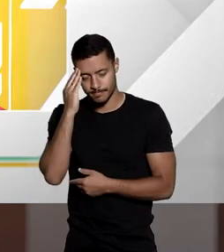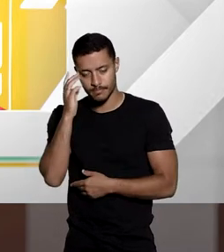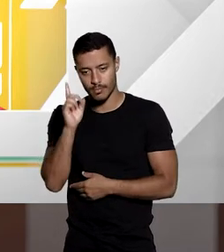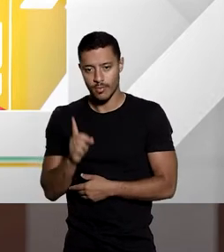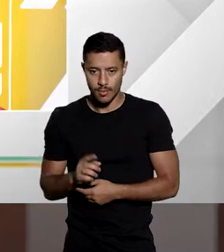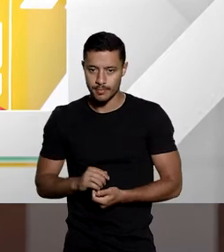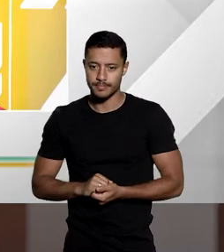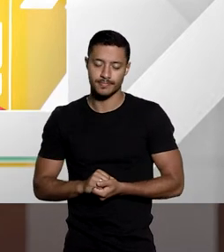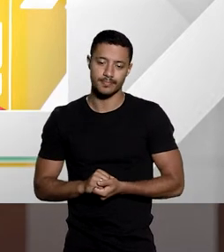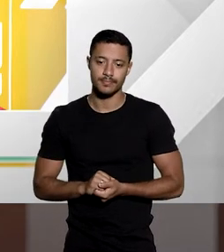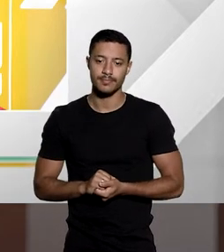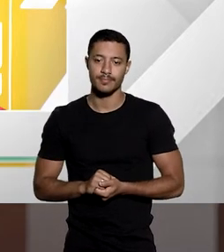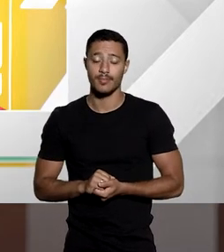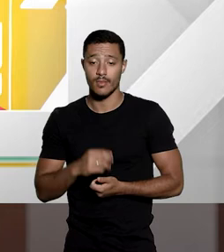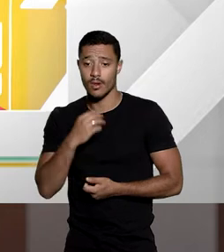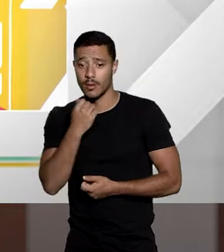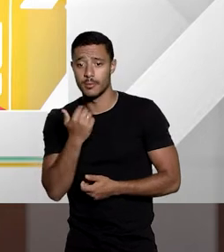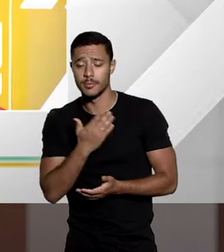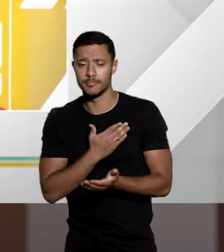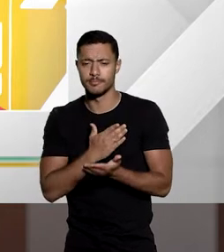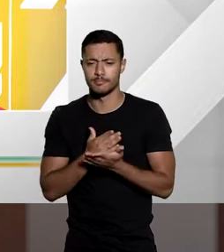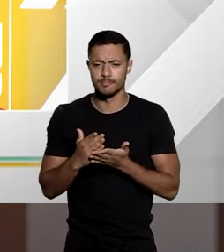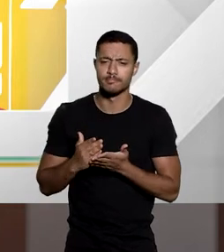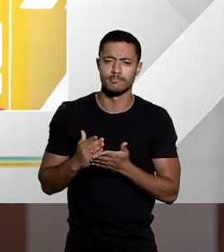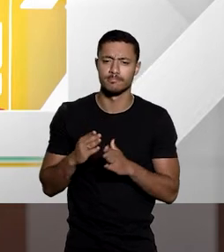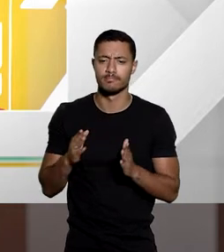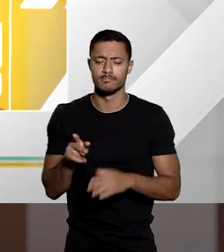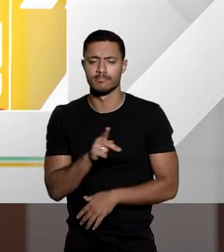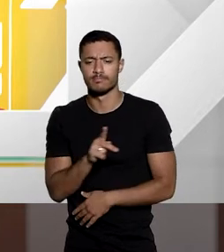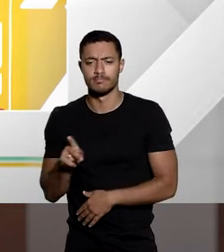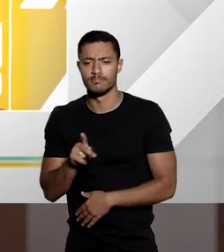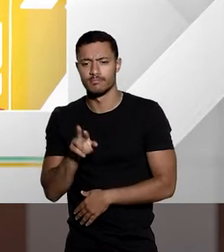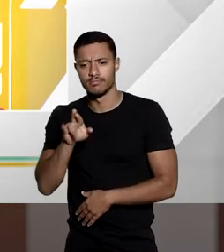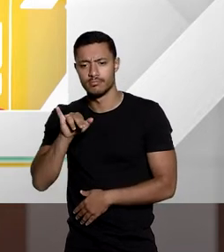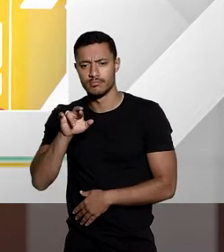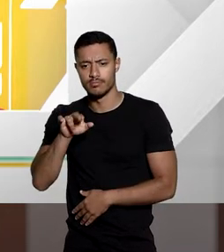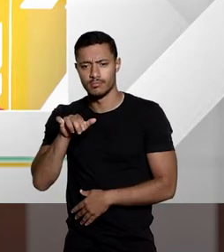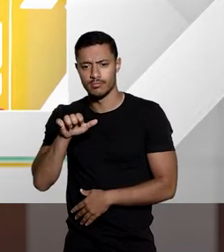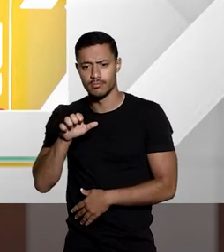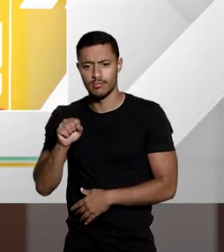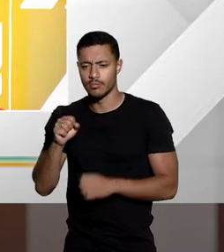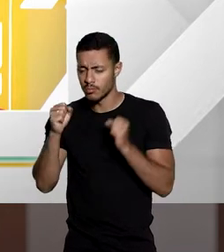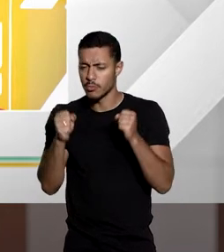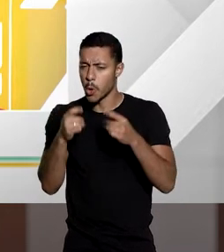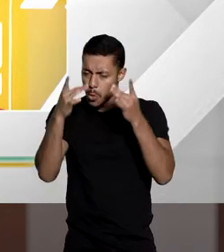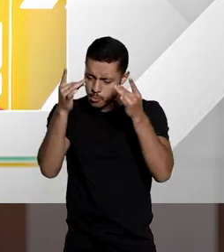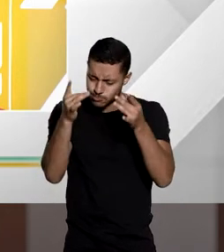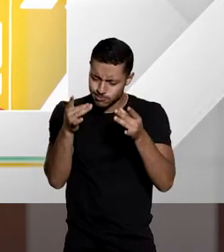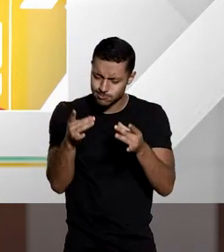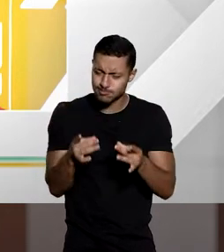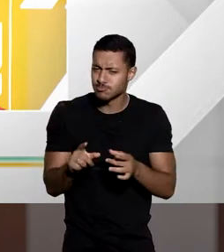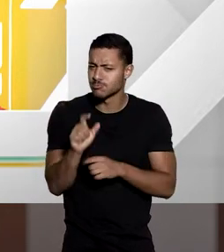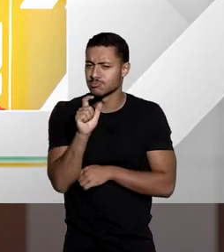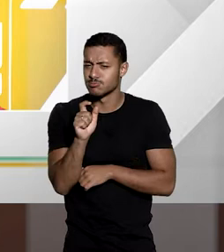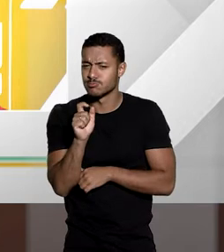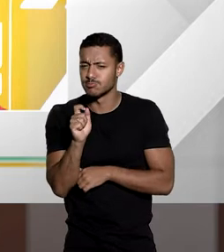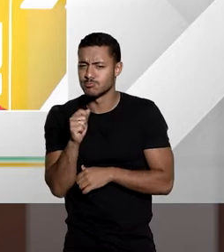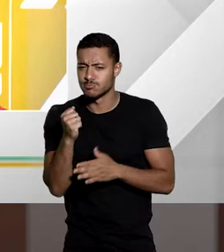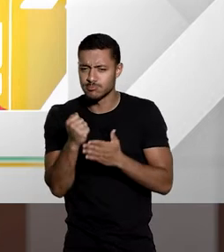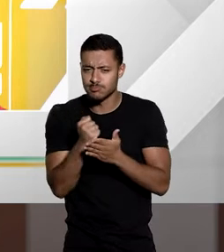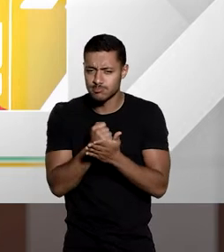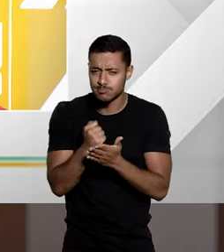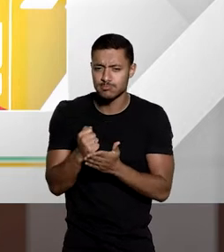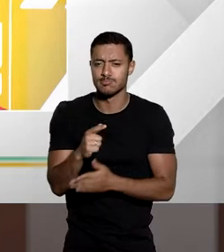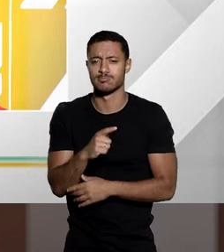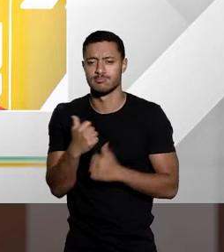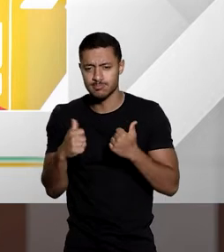Direito. Bem, vamos começar então com a professora Irene. Pode explicar para a gente o que um contrato